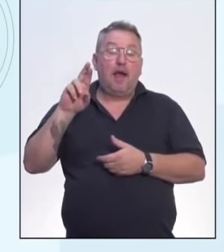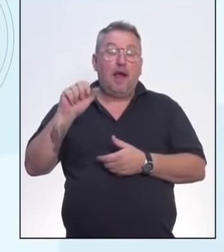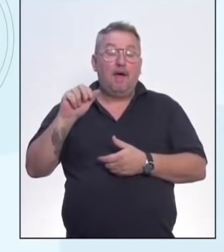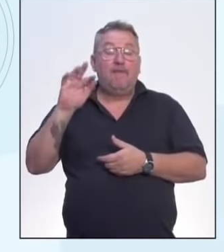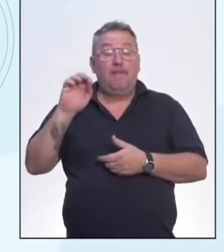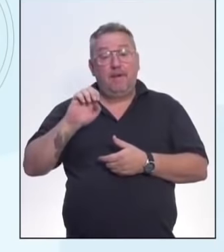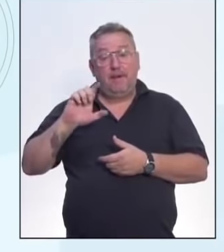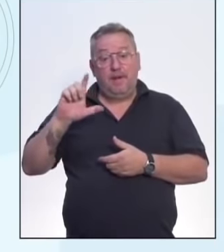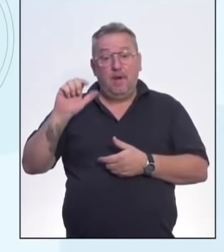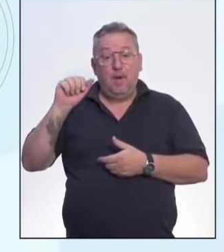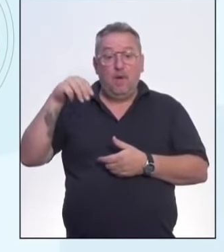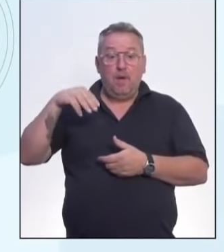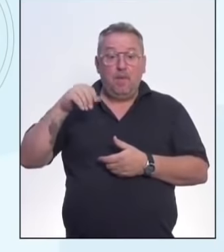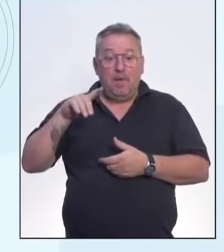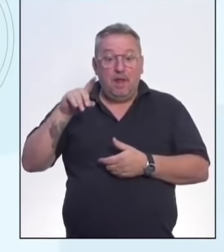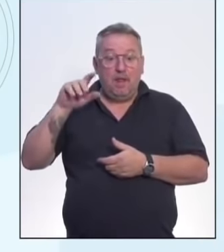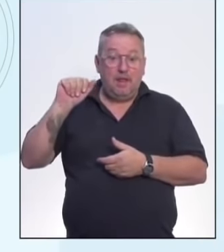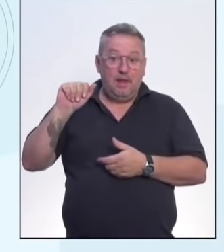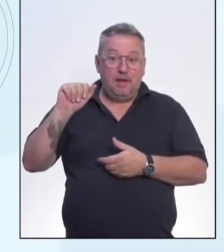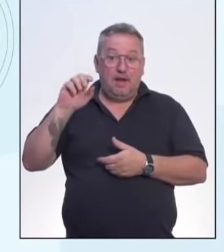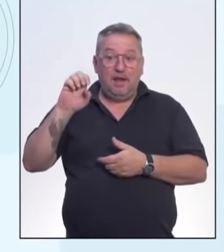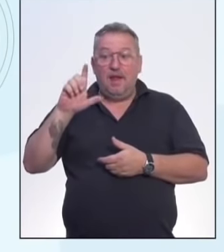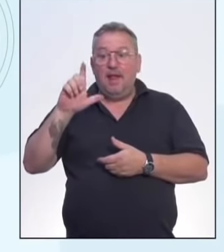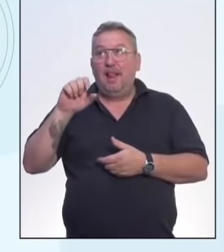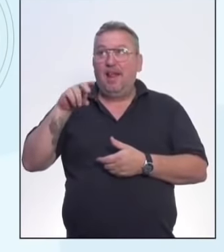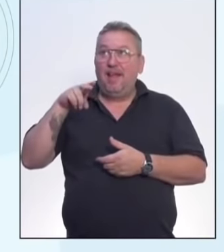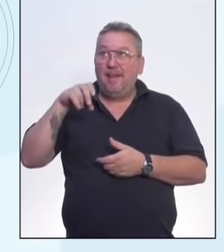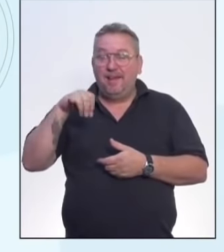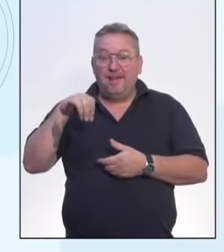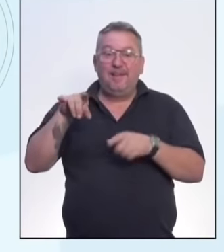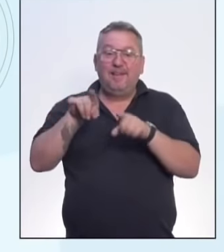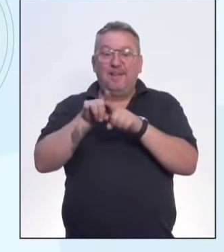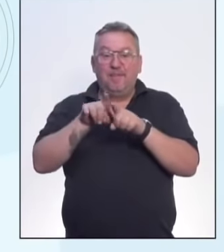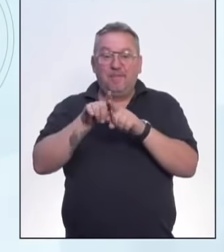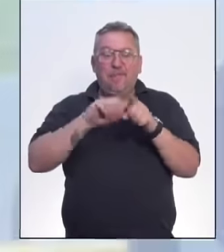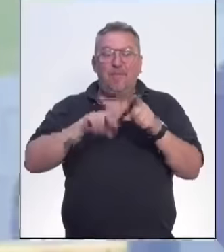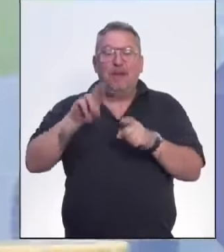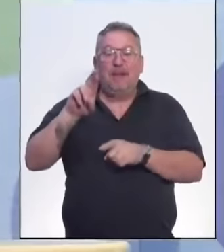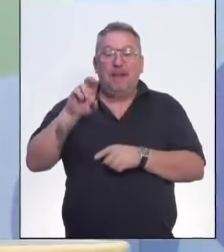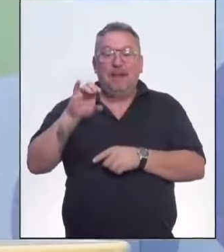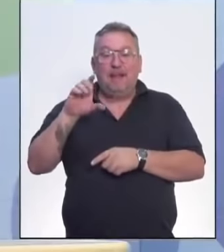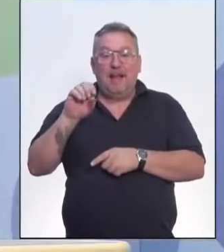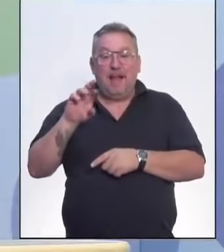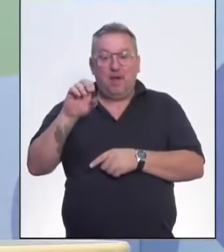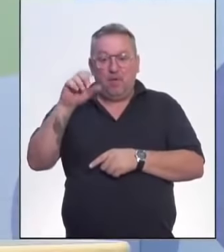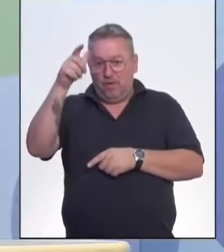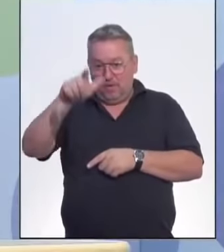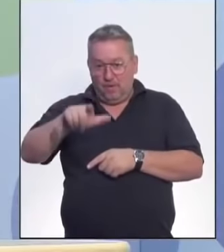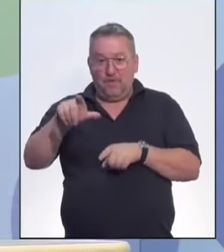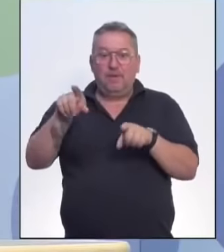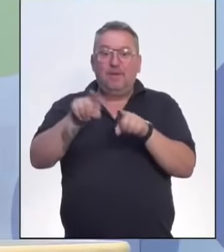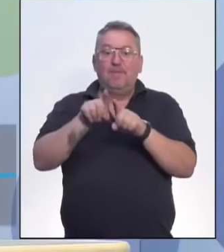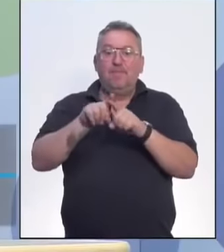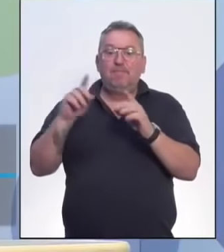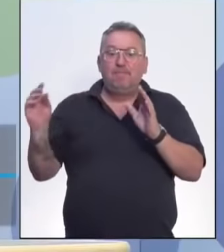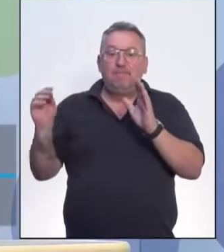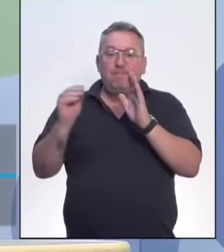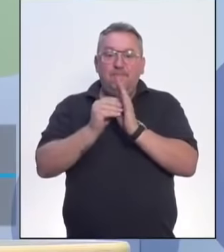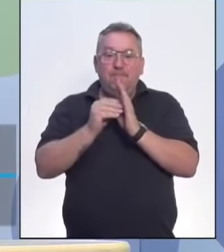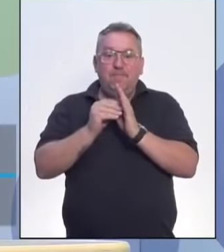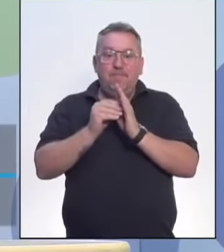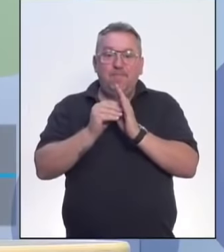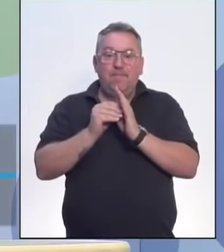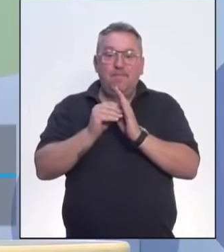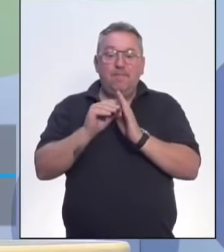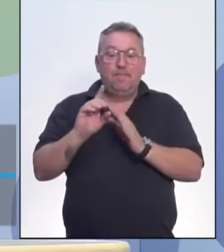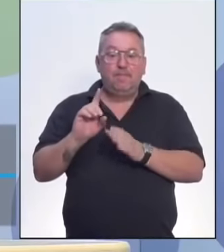Amanda, Eleni Maria, Pietra, Ricardo, entre outros, colocaram que a